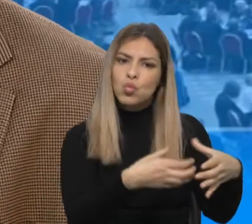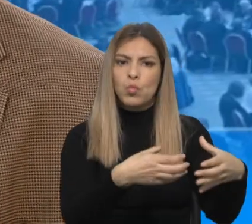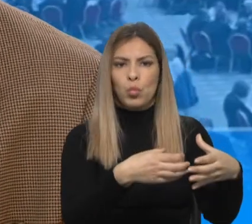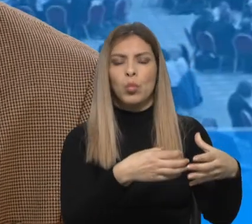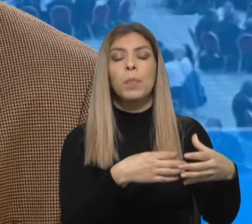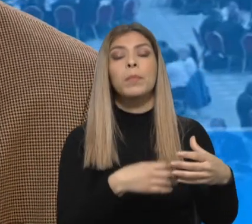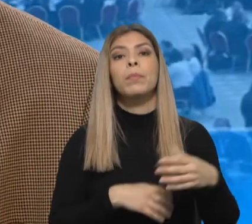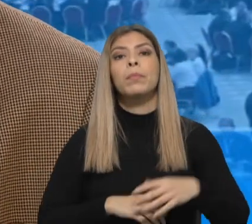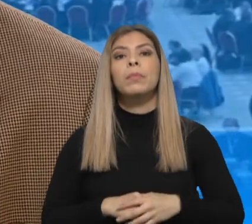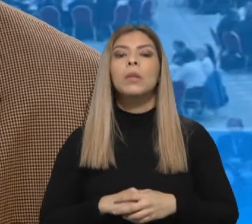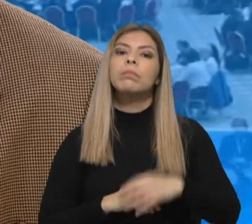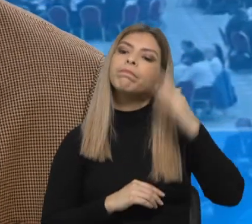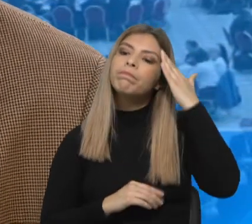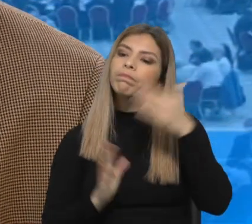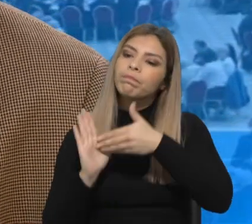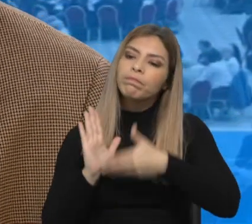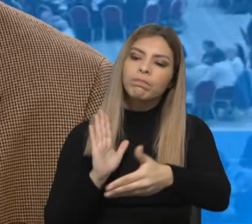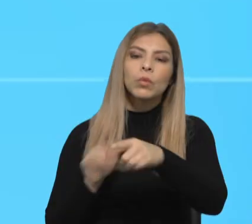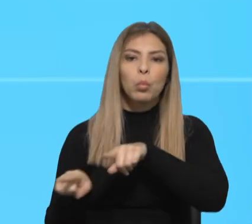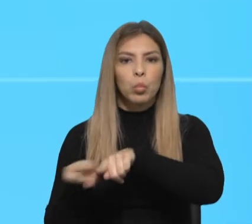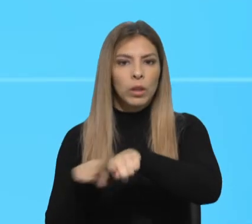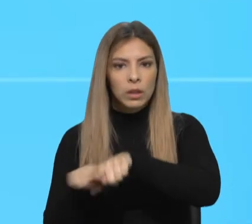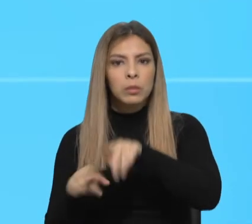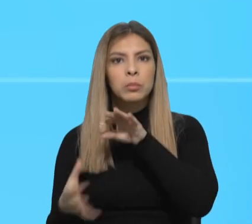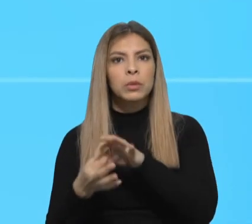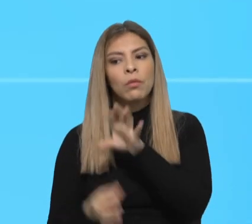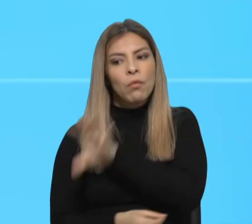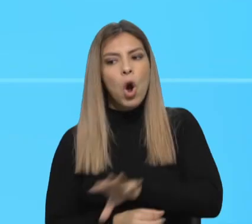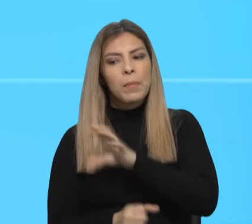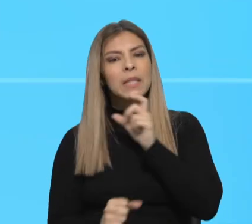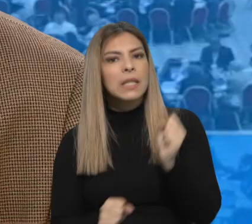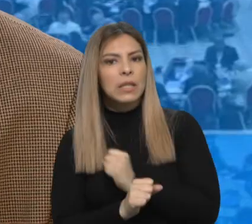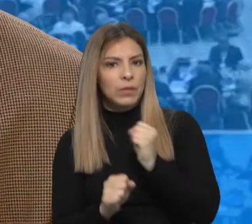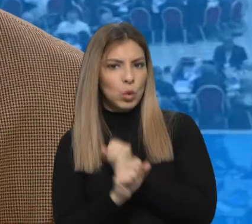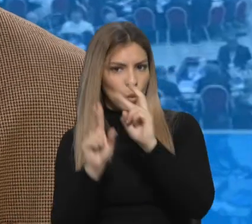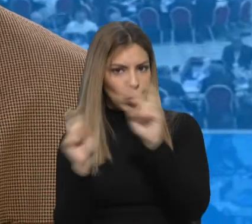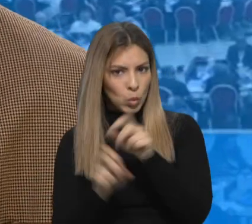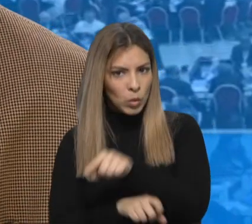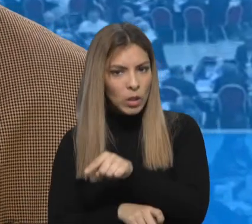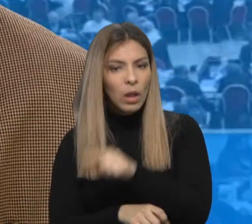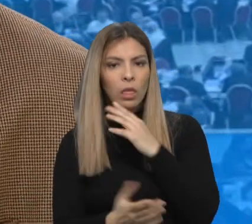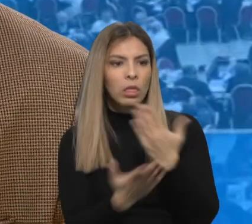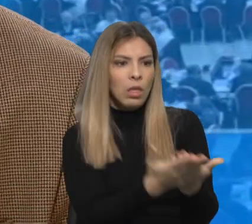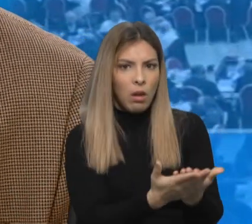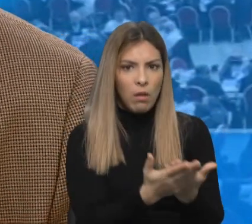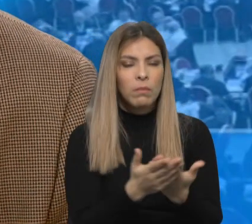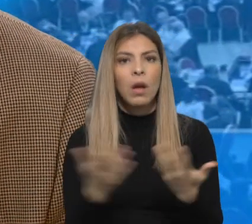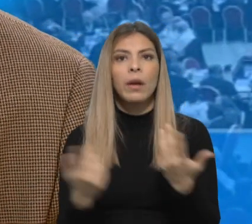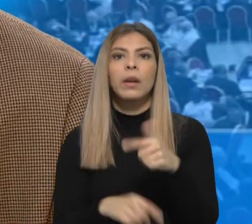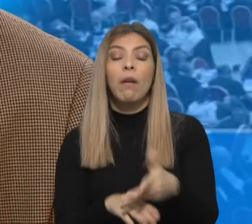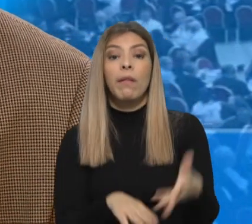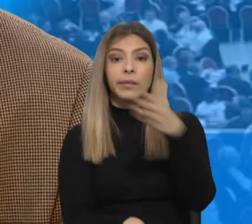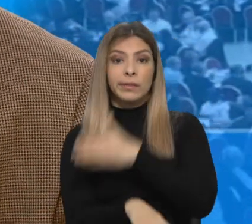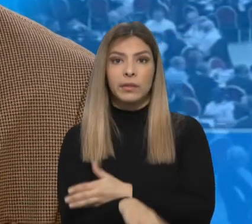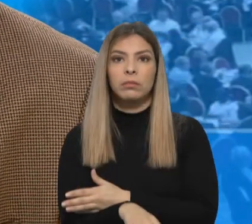lugar, perspectivar a política como uma forma de serviço traz muitas consequências, tem muitas implicações. Desde logo, o desprendimento com que se